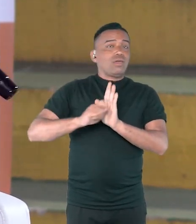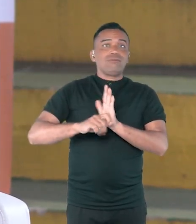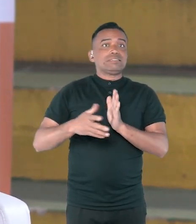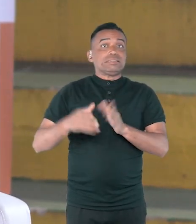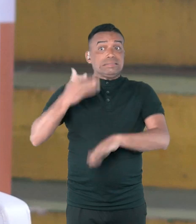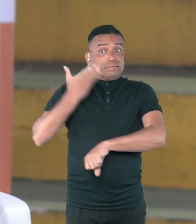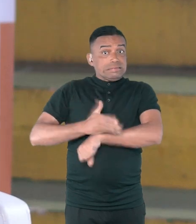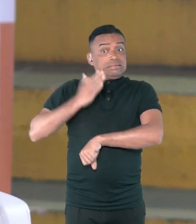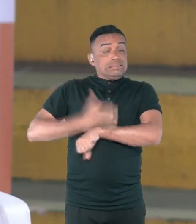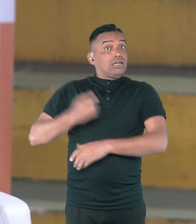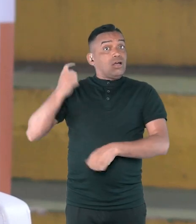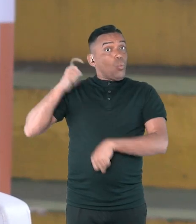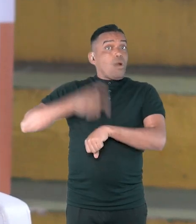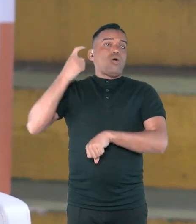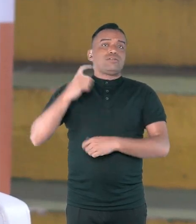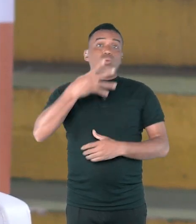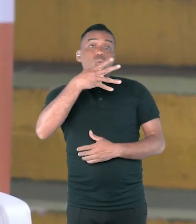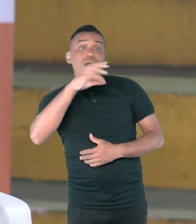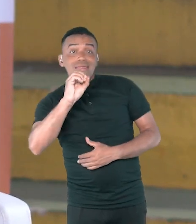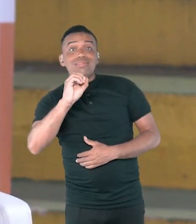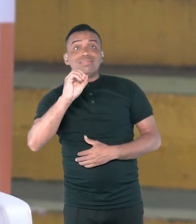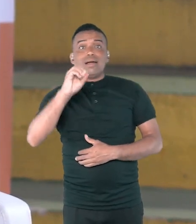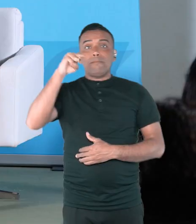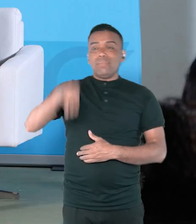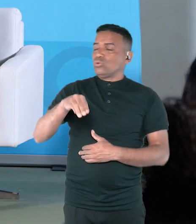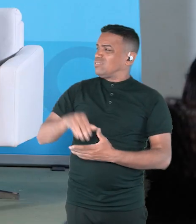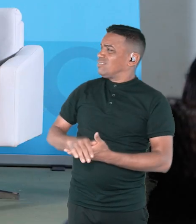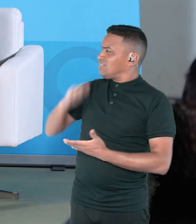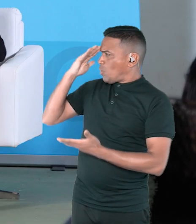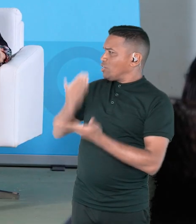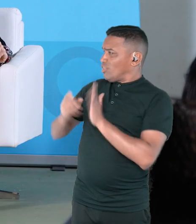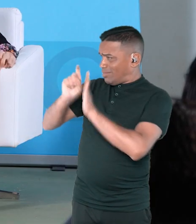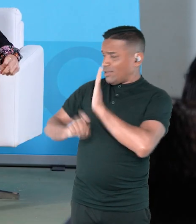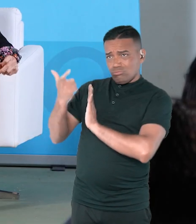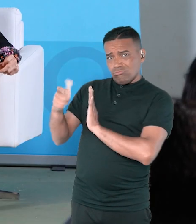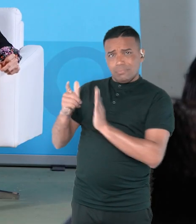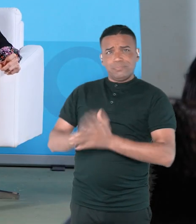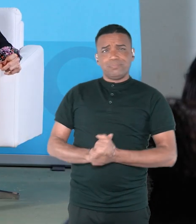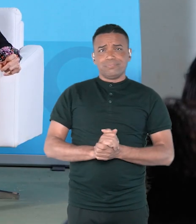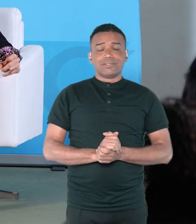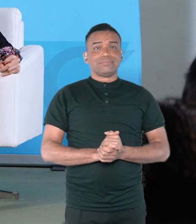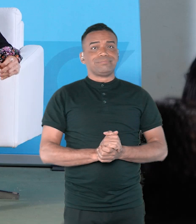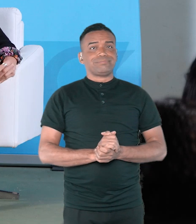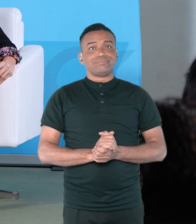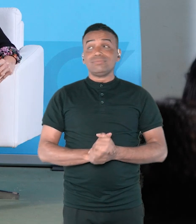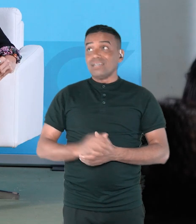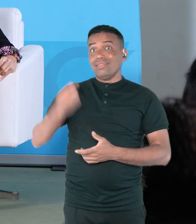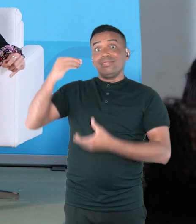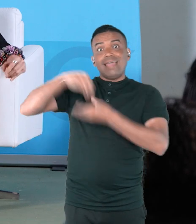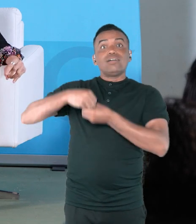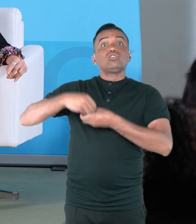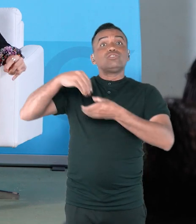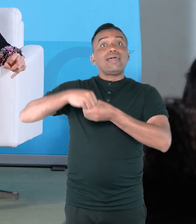em improviso. Teve um dia que eu improvisei 40 minutos. E aí Vocês acreditam que não tem texto? Não,